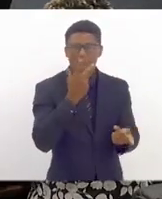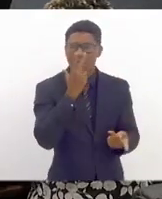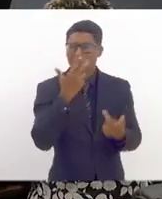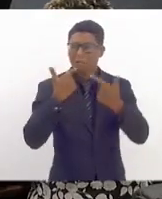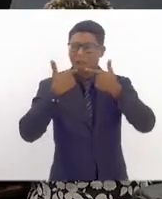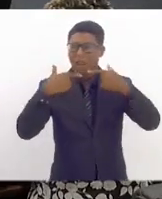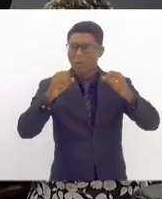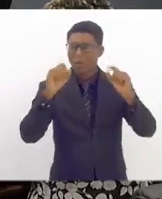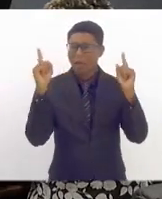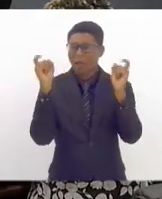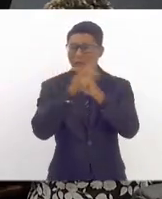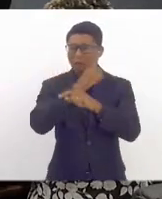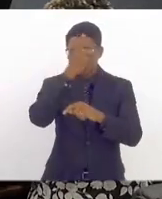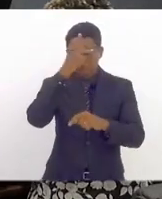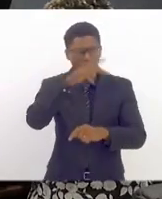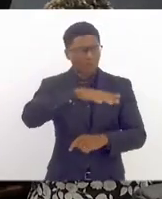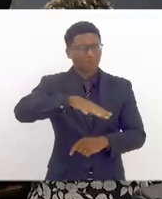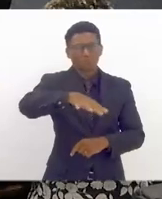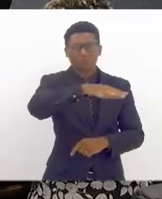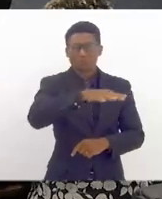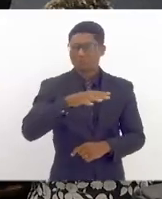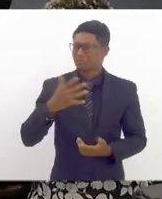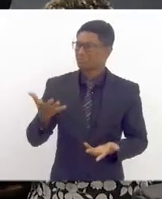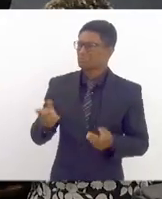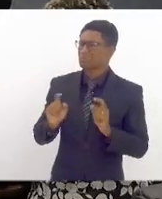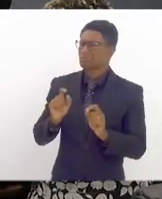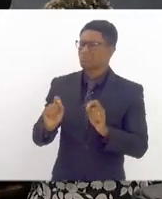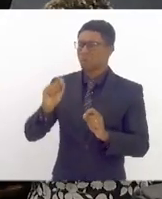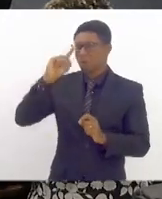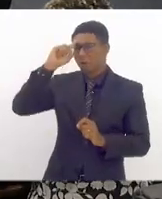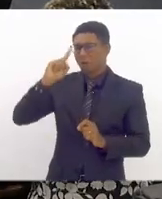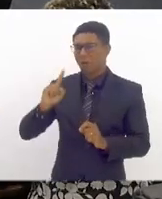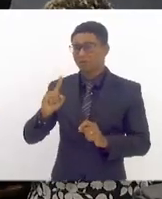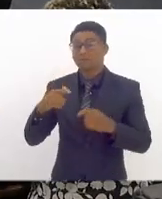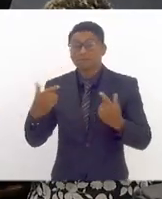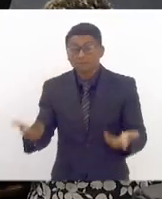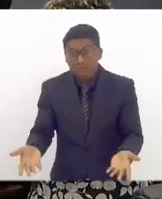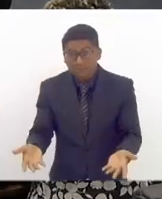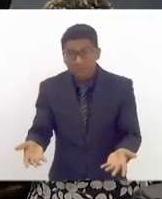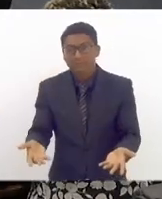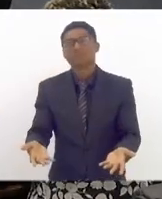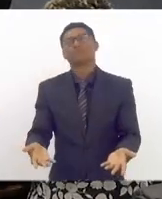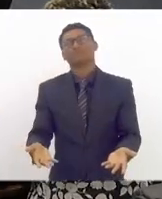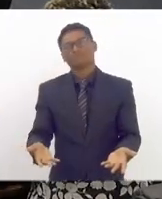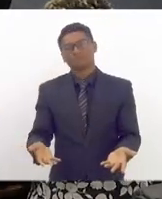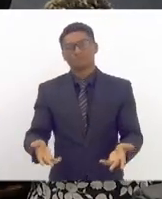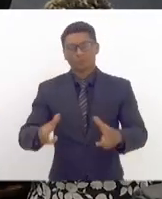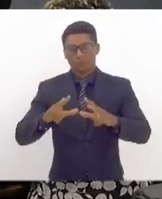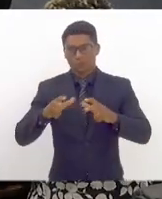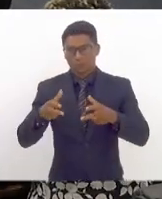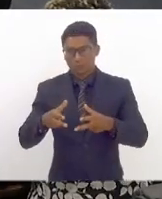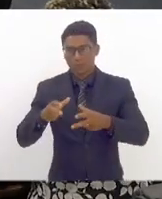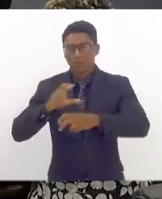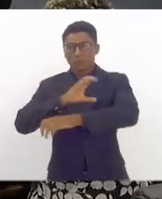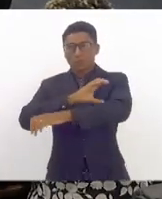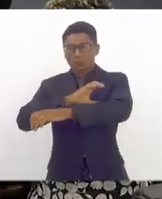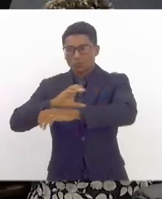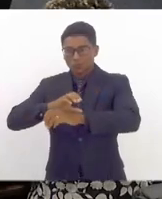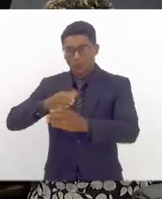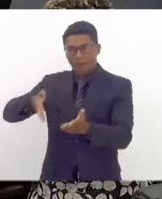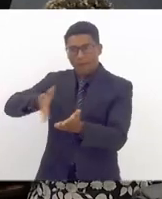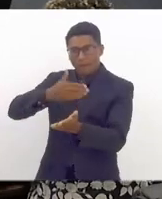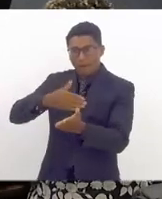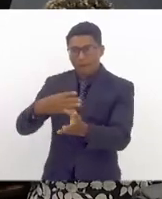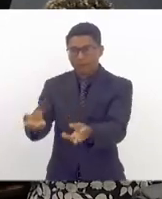muito difícil e as pessoas não conseguem compreender Então essa inspiração que a comissão de Cultura deixa para todos nós